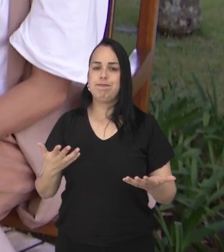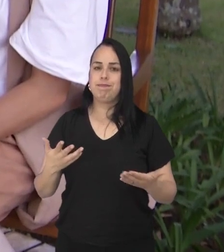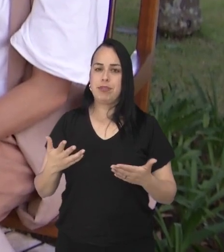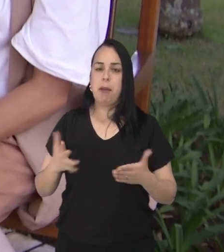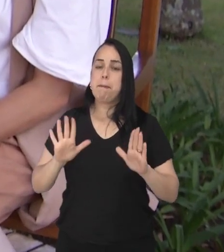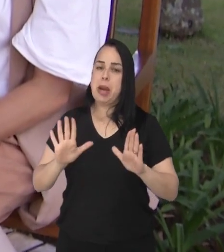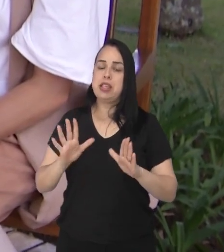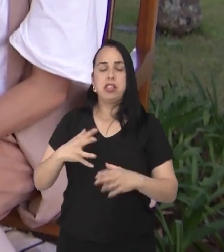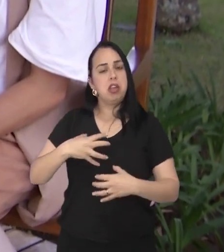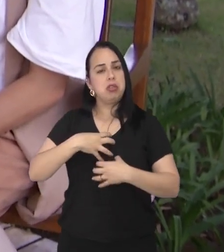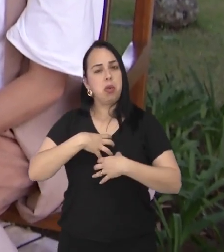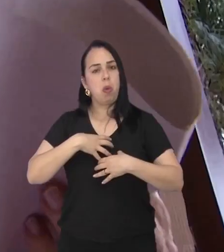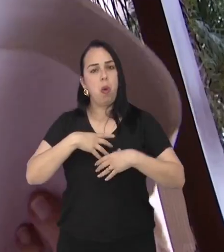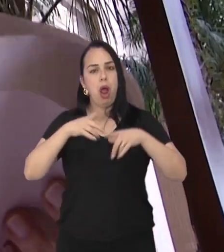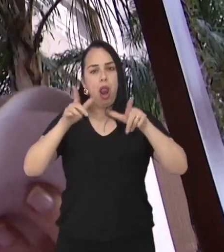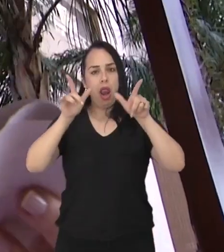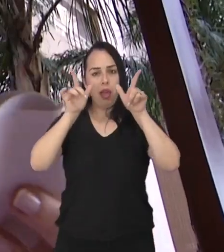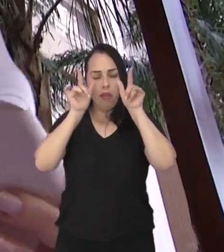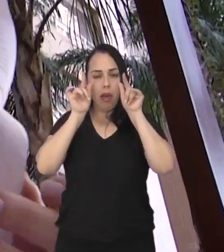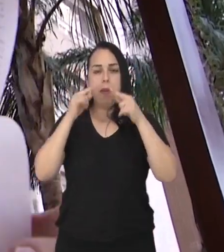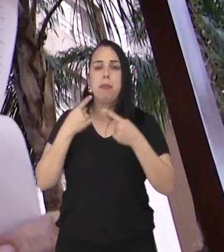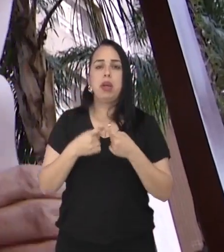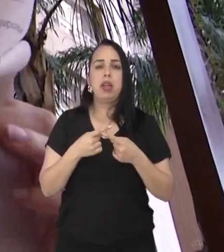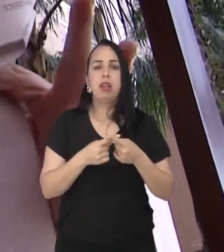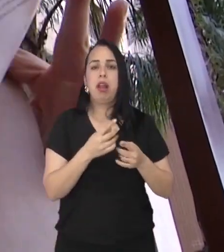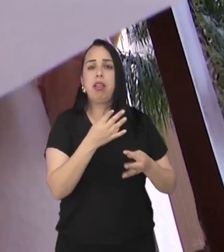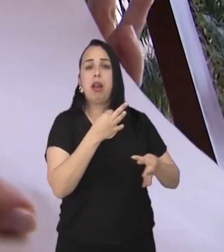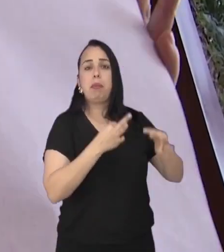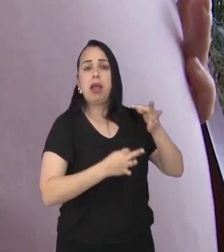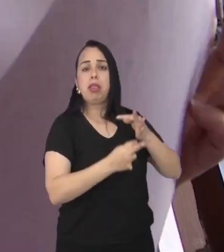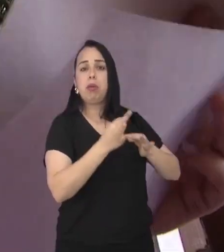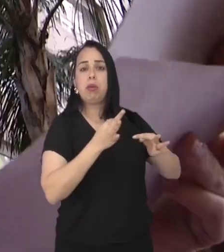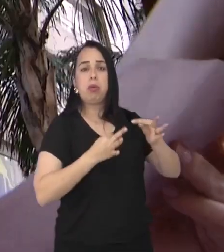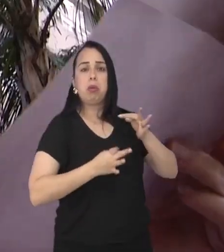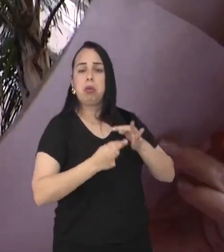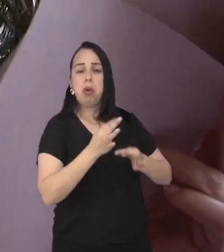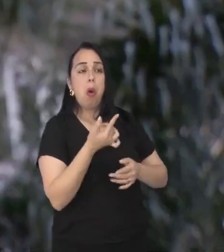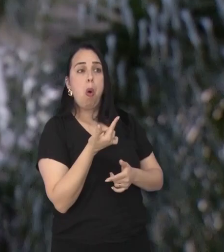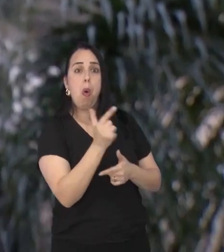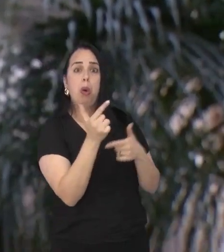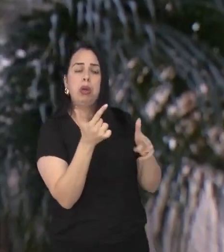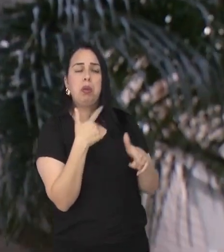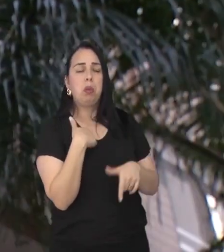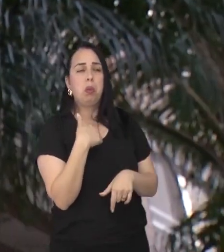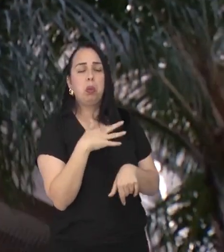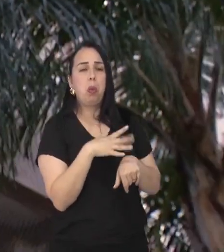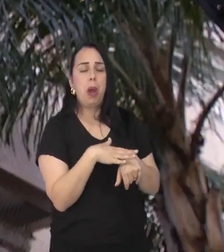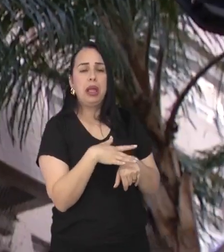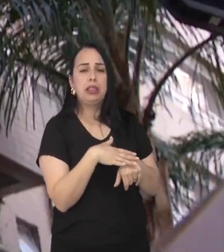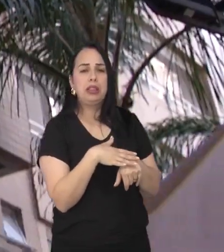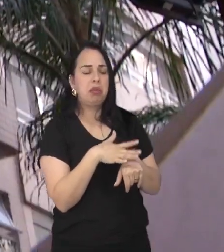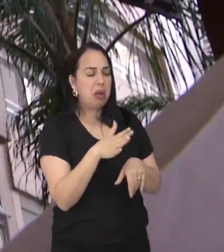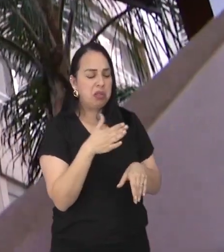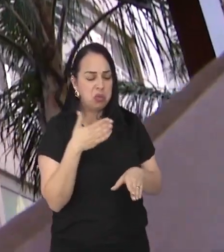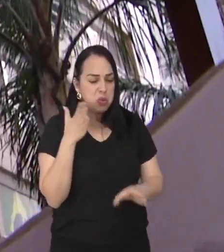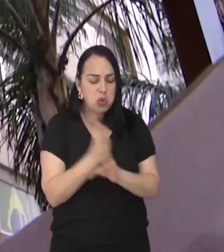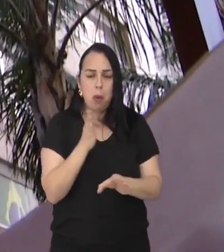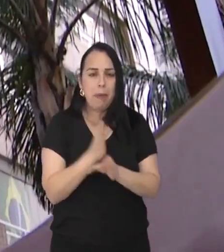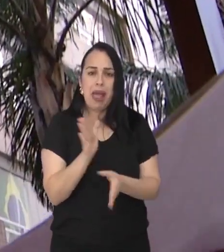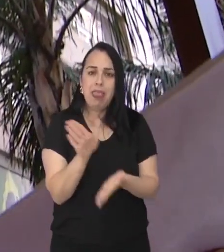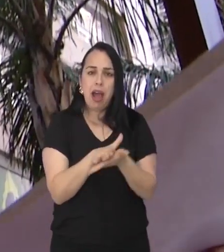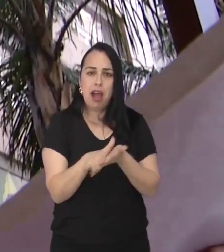se tornou alívio. É que foram anos tratando os sintomas como outras doenças,